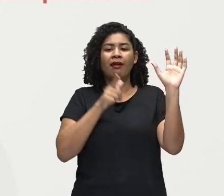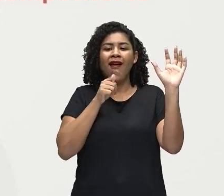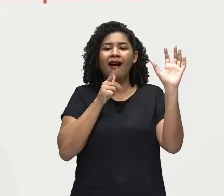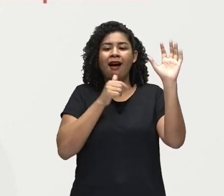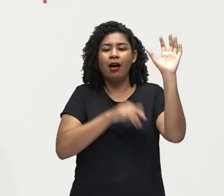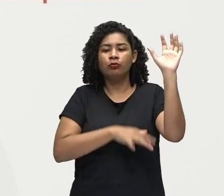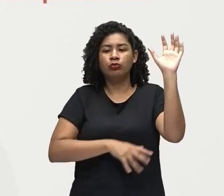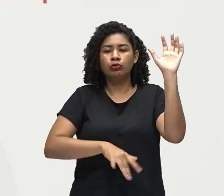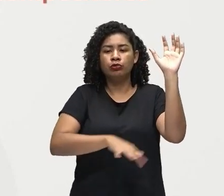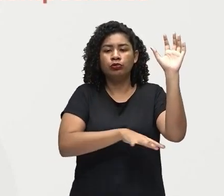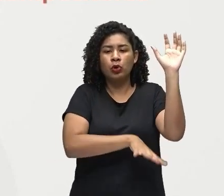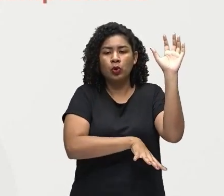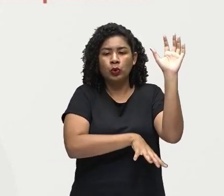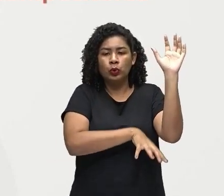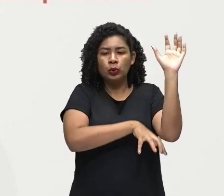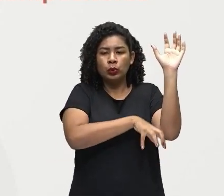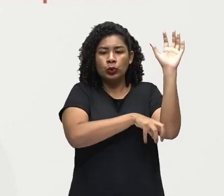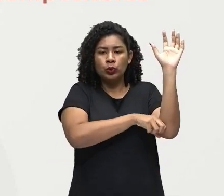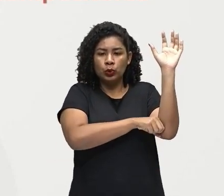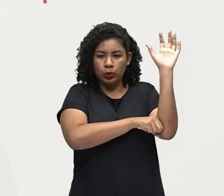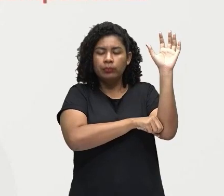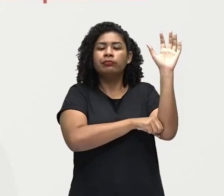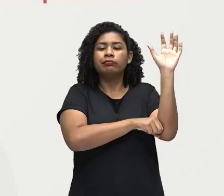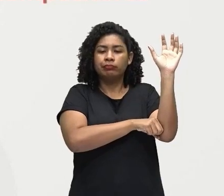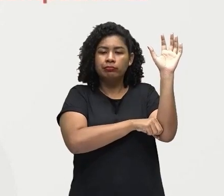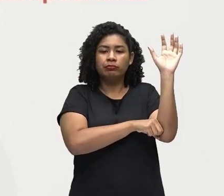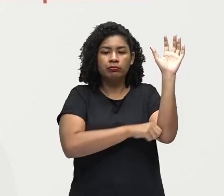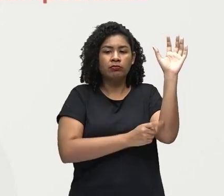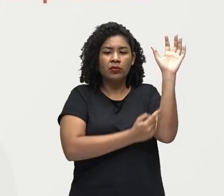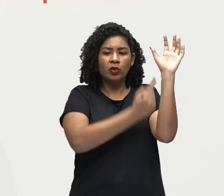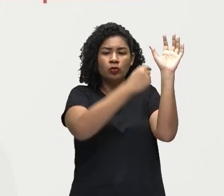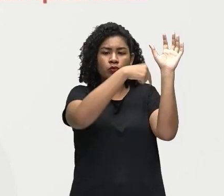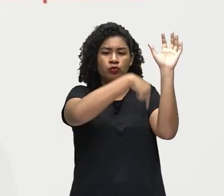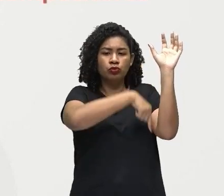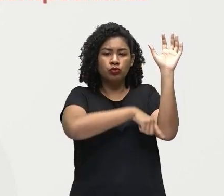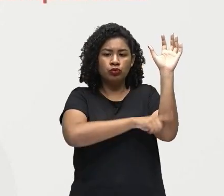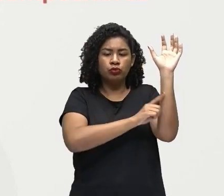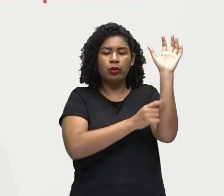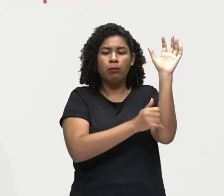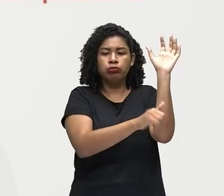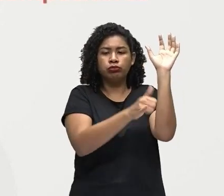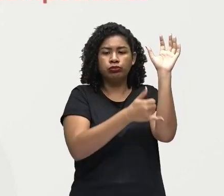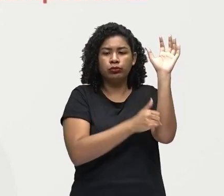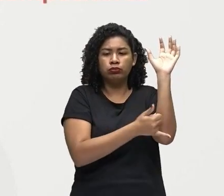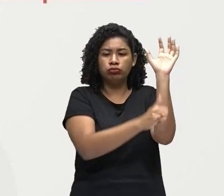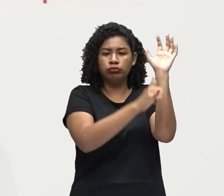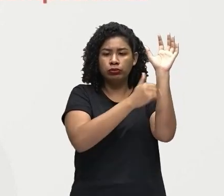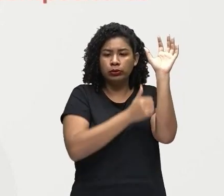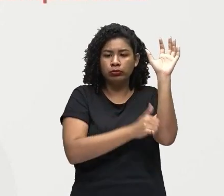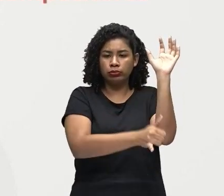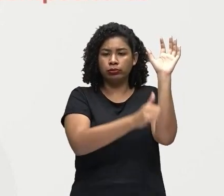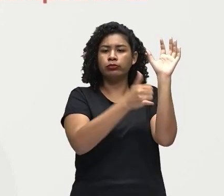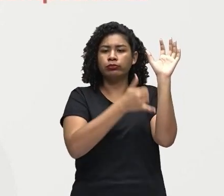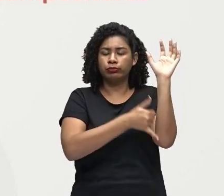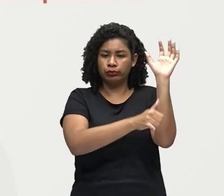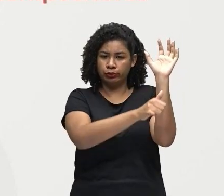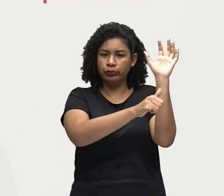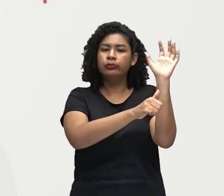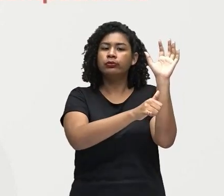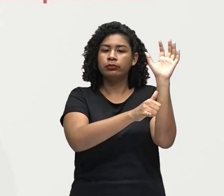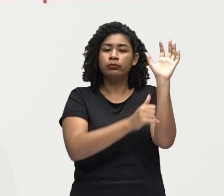fazer a fotossíntese, né? A partir do processo da fotossíntese, eles têm a produção da energia. E esses seres produtores, que